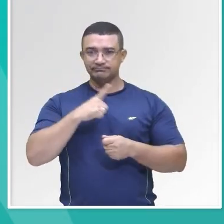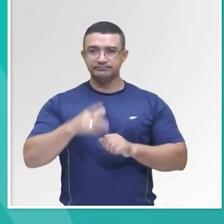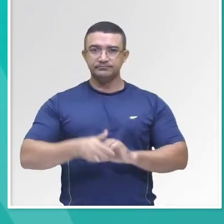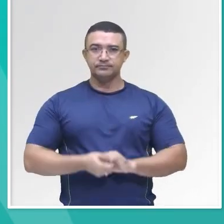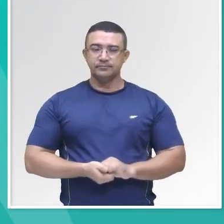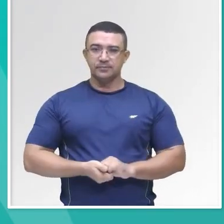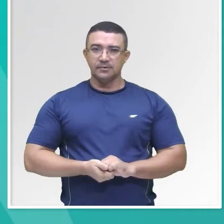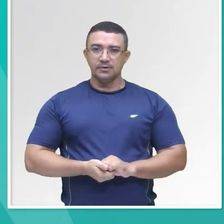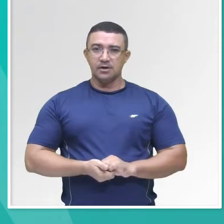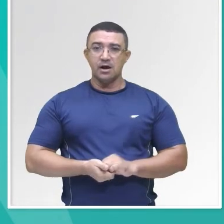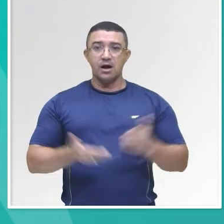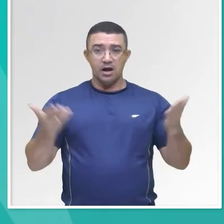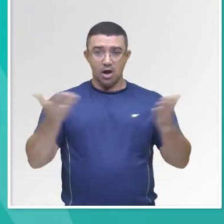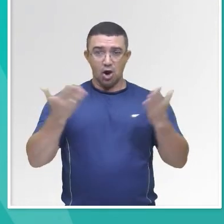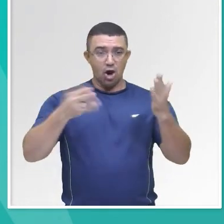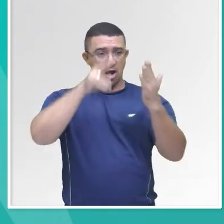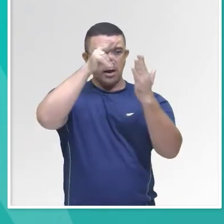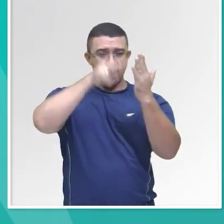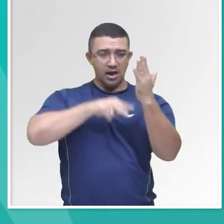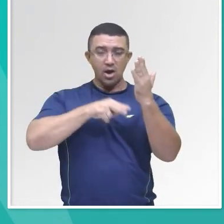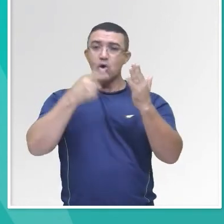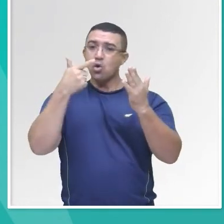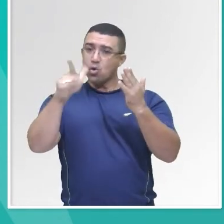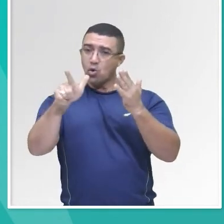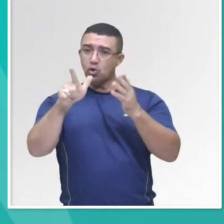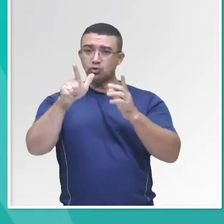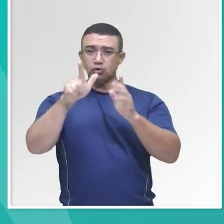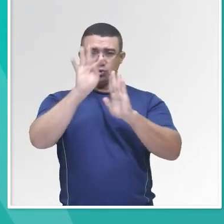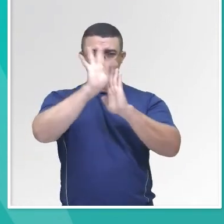vamos fazer a leitura de um texto